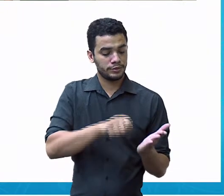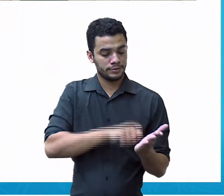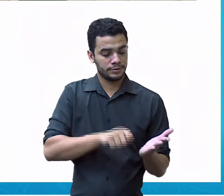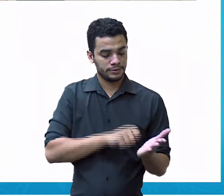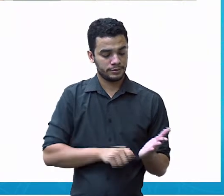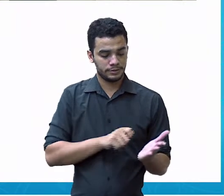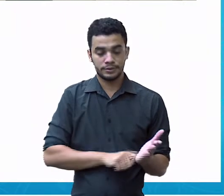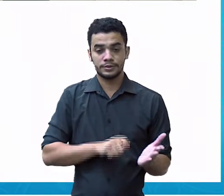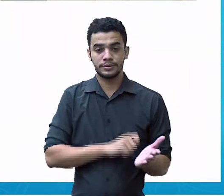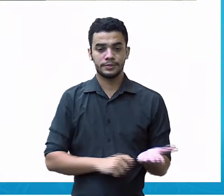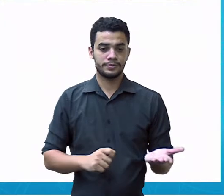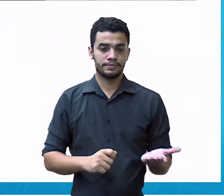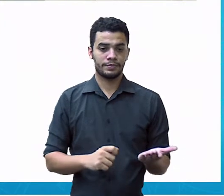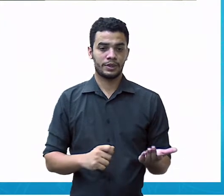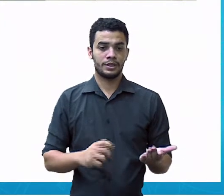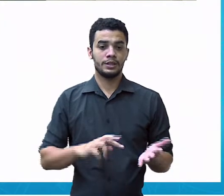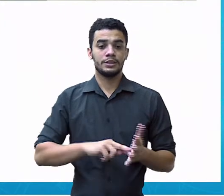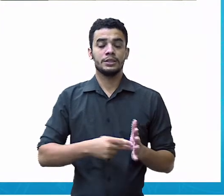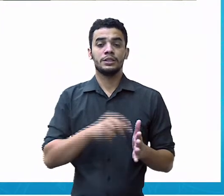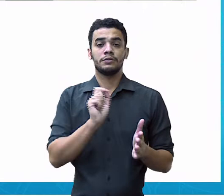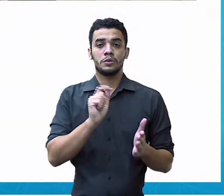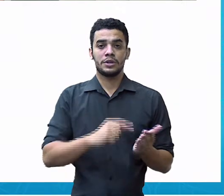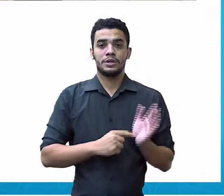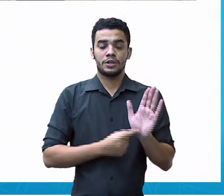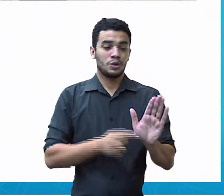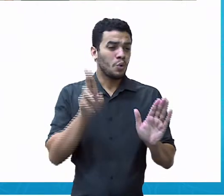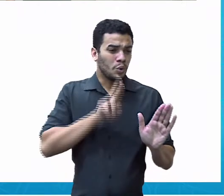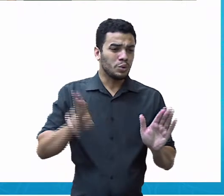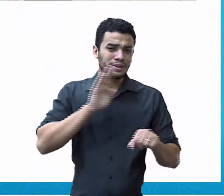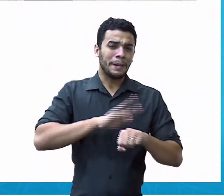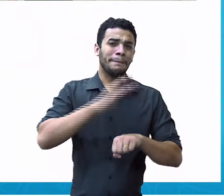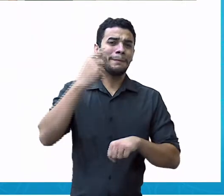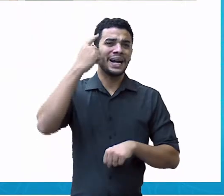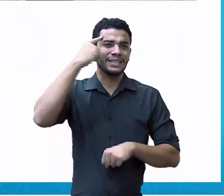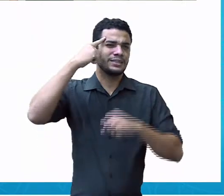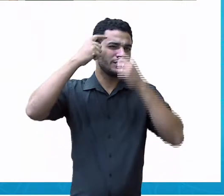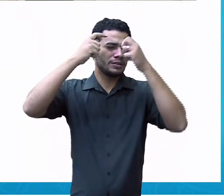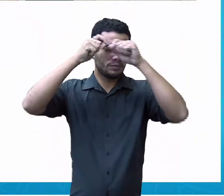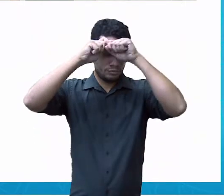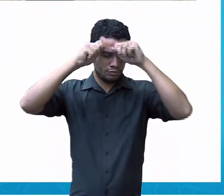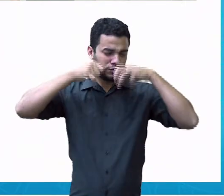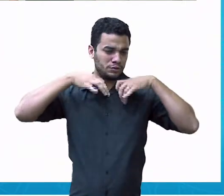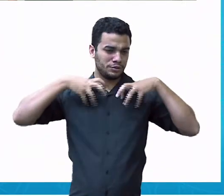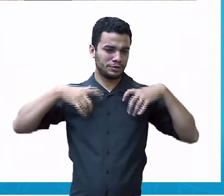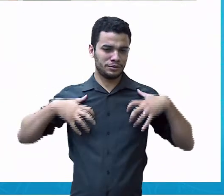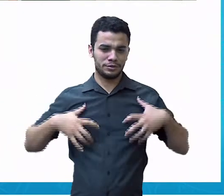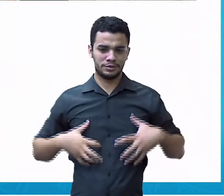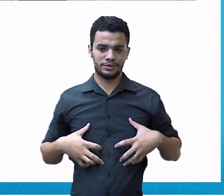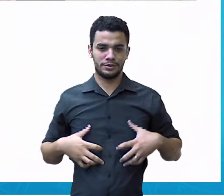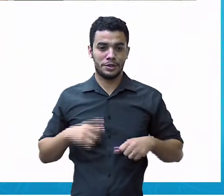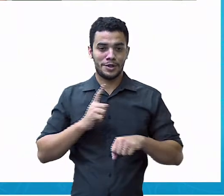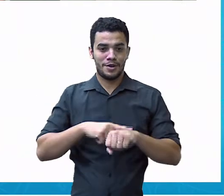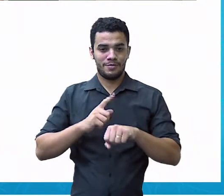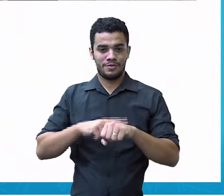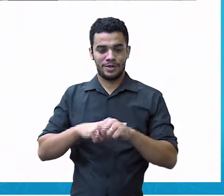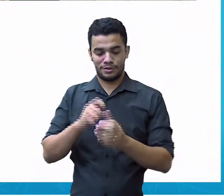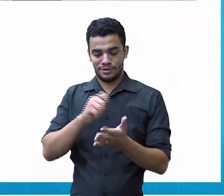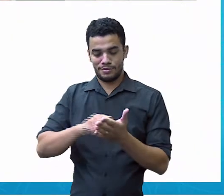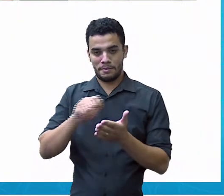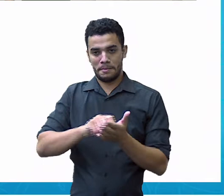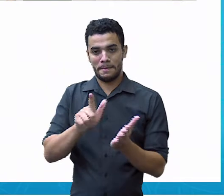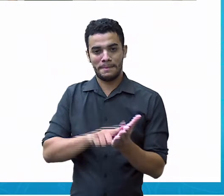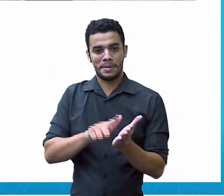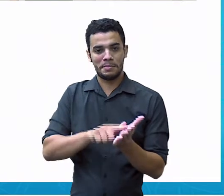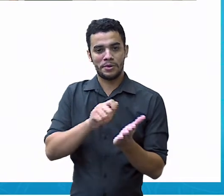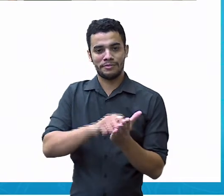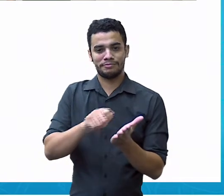comportamentos envolve o maior número do sistema nervoso? Preencher uma ficha de identificação.